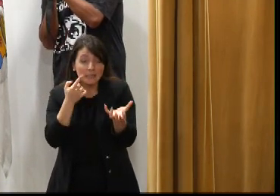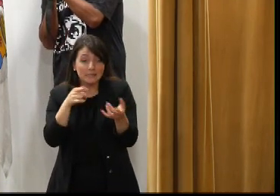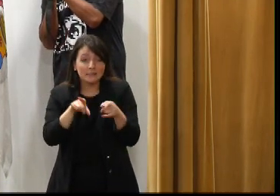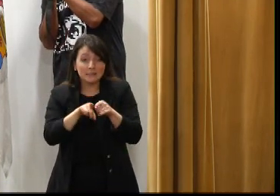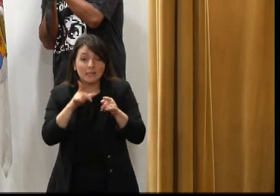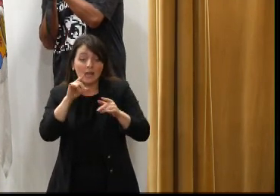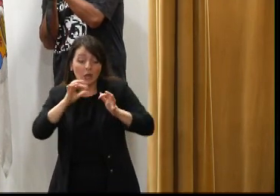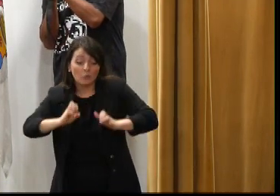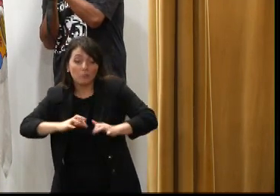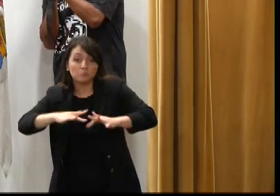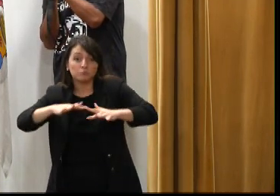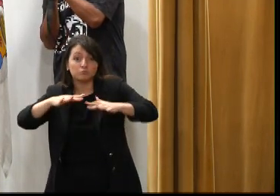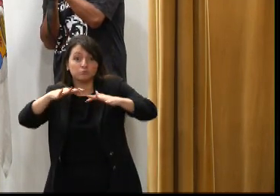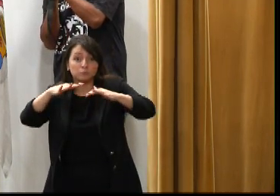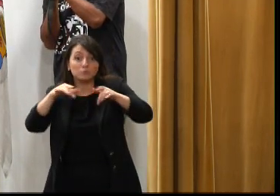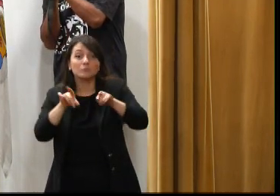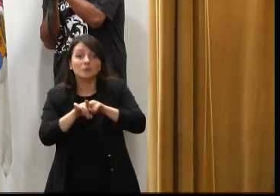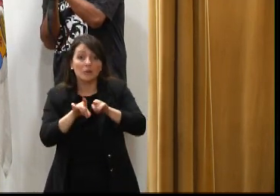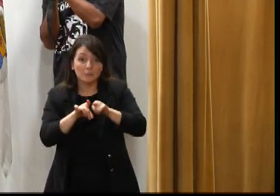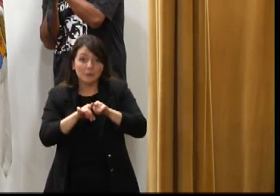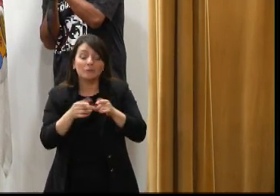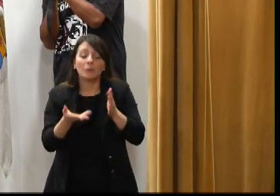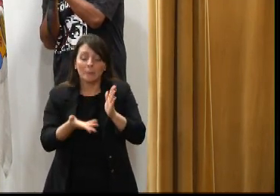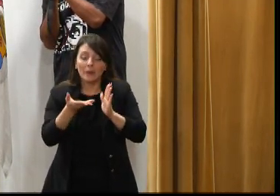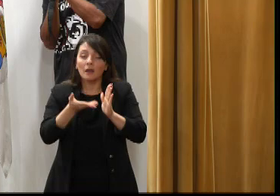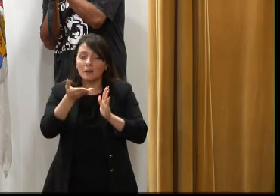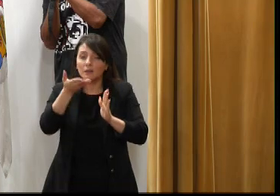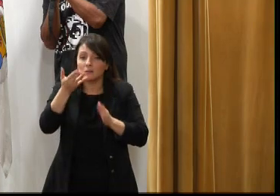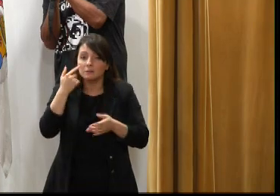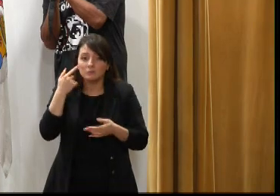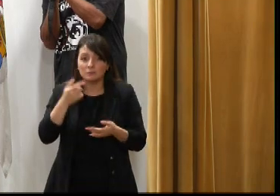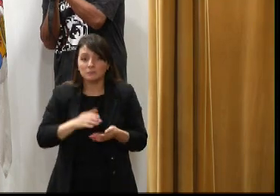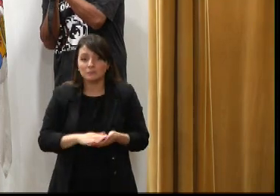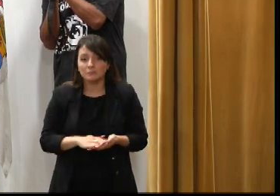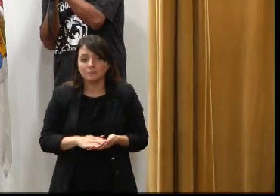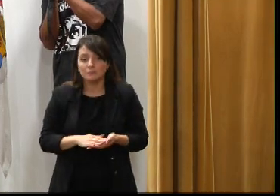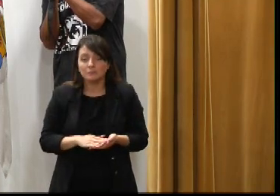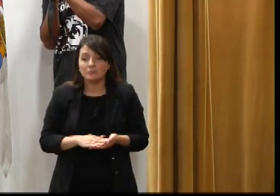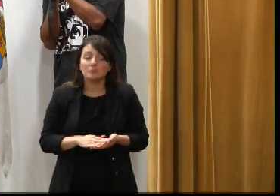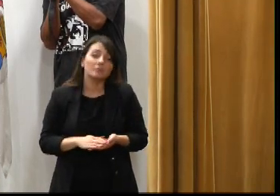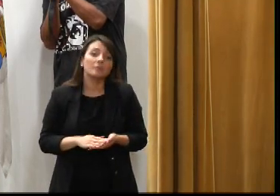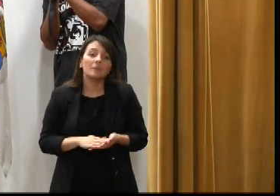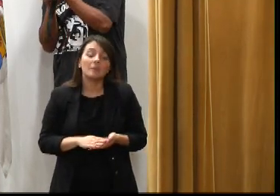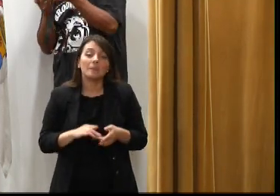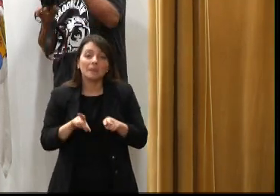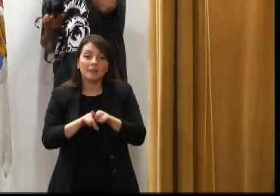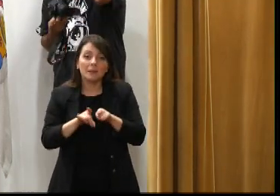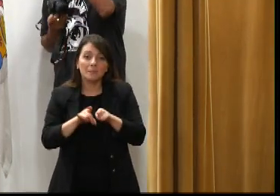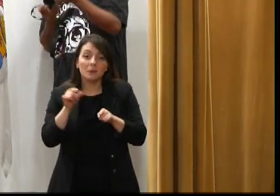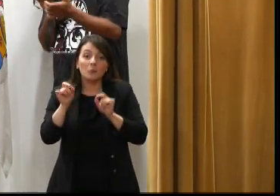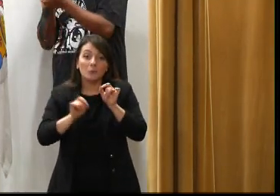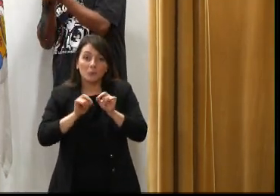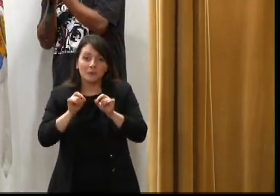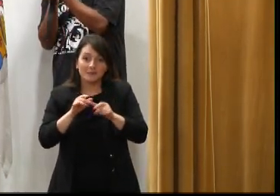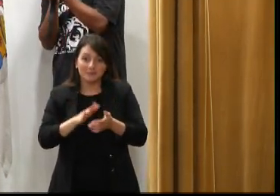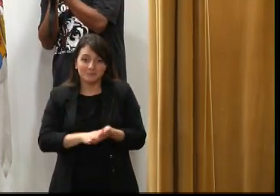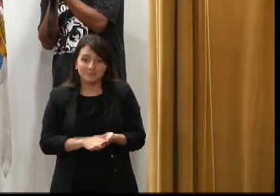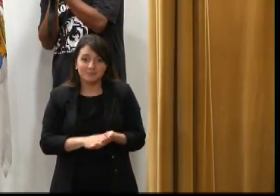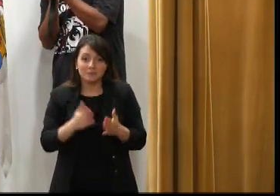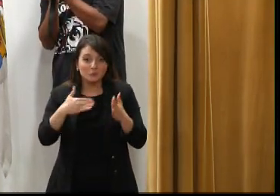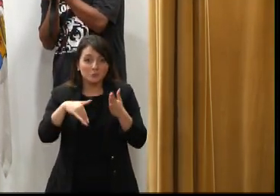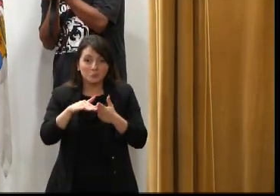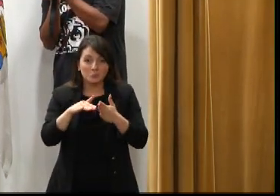vão aumentar em número e intensidade, isso com média confiança. Por fim, as causas são